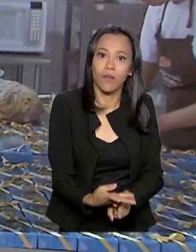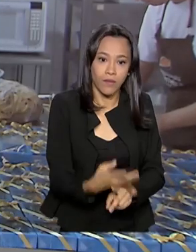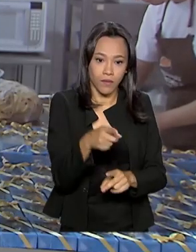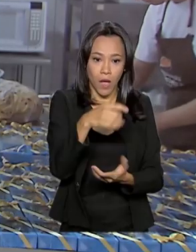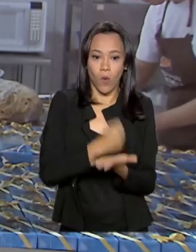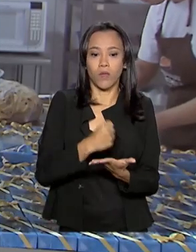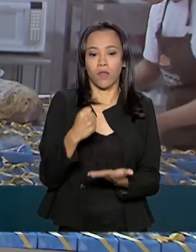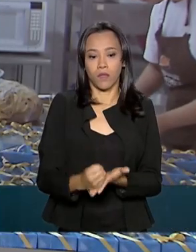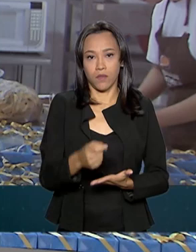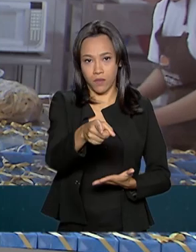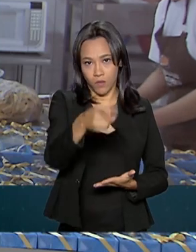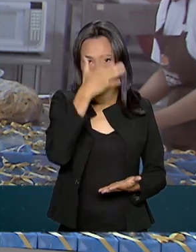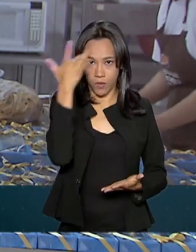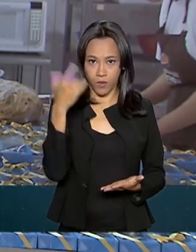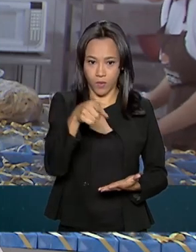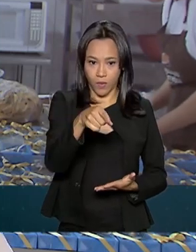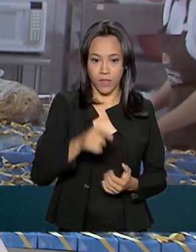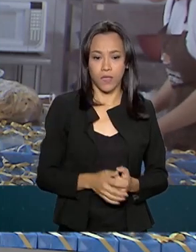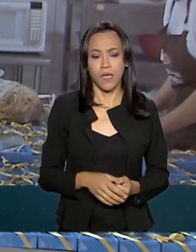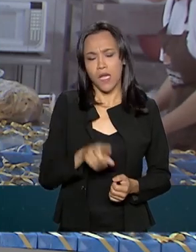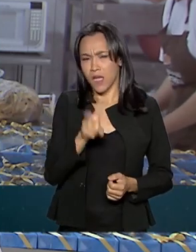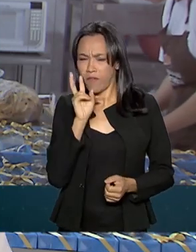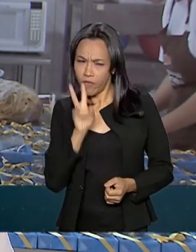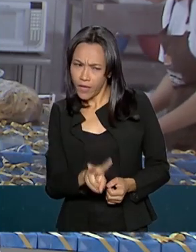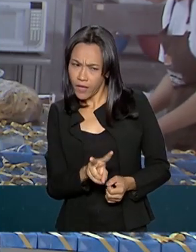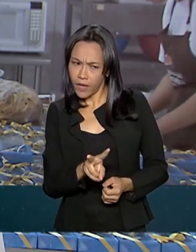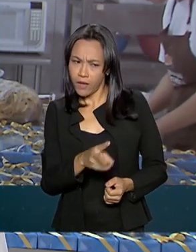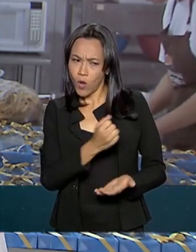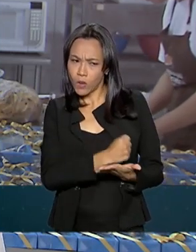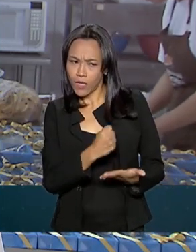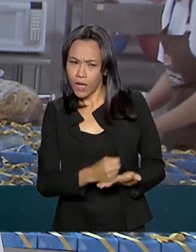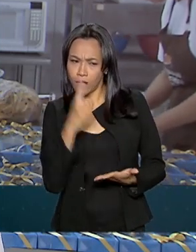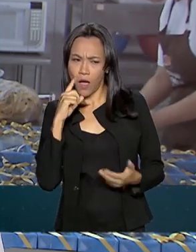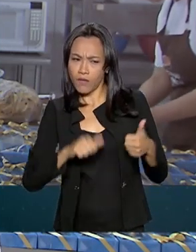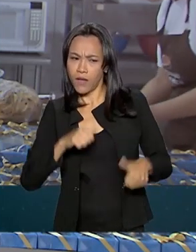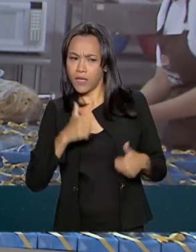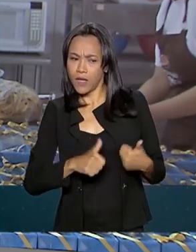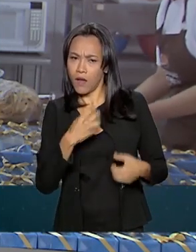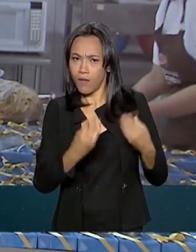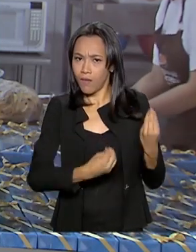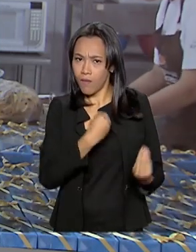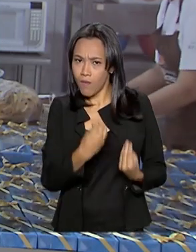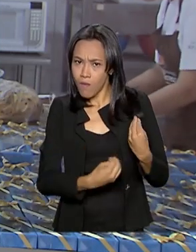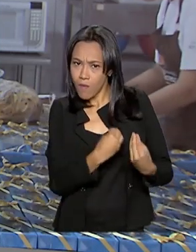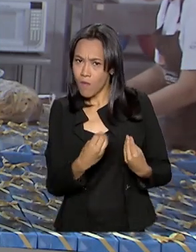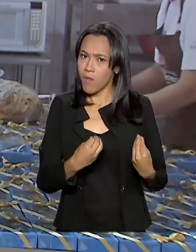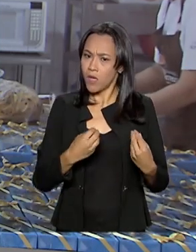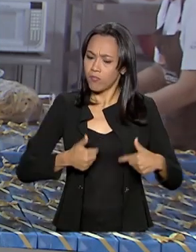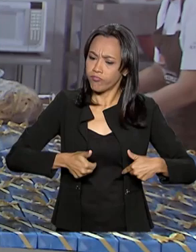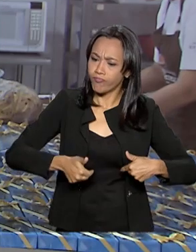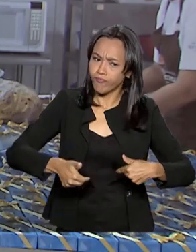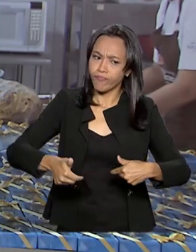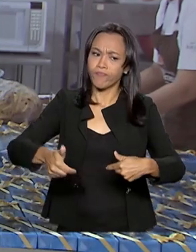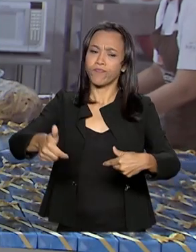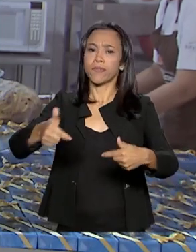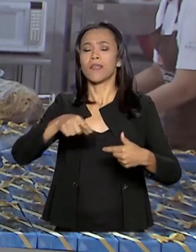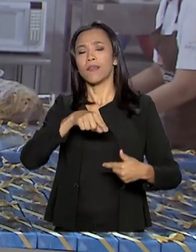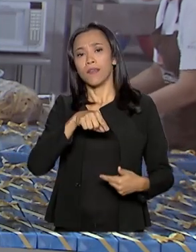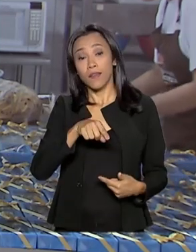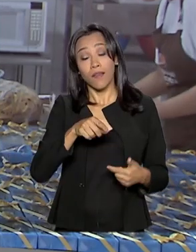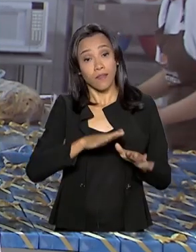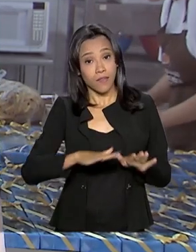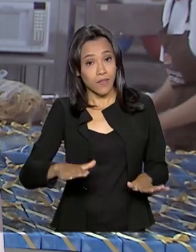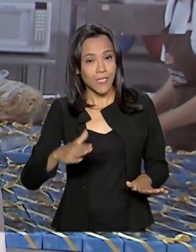analisar ver com uma edição de foto dentro de uma produção e assim ter uma probabilidade melhor